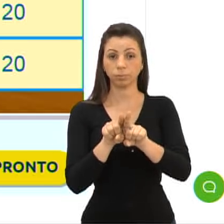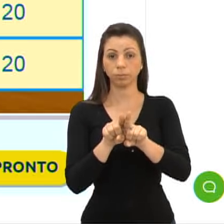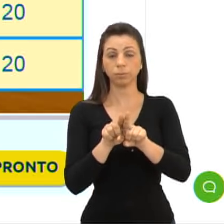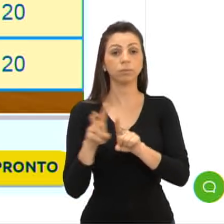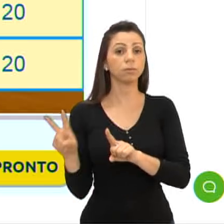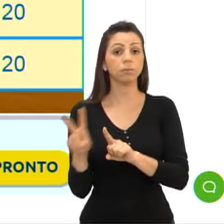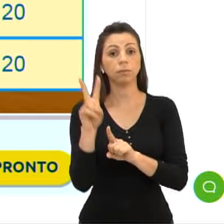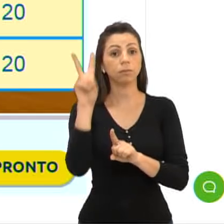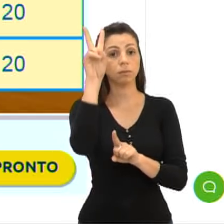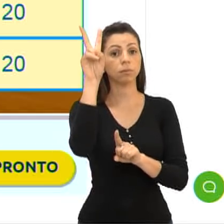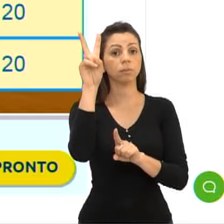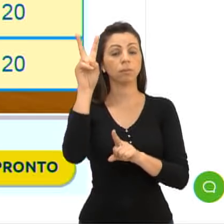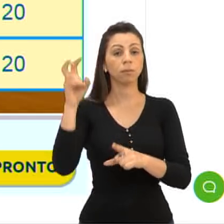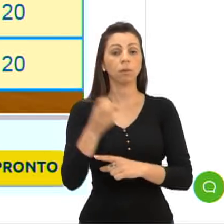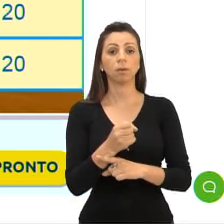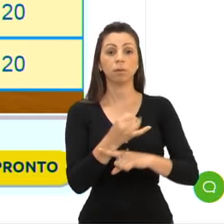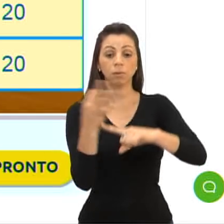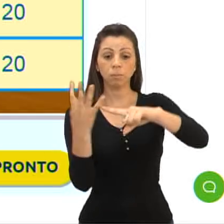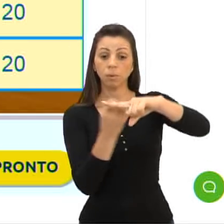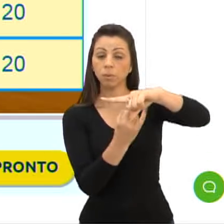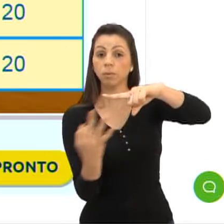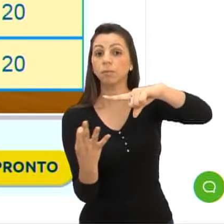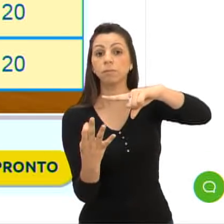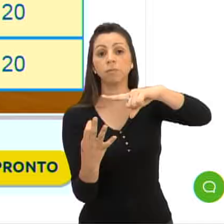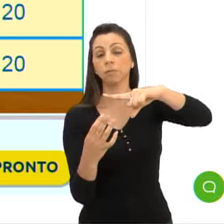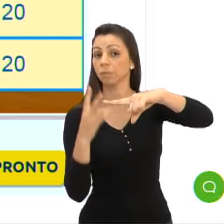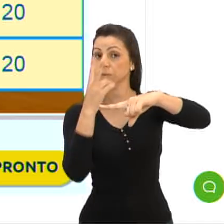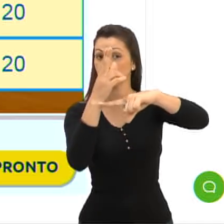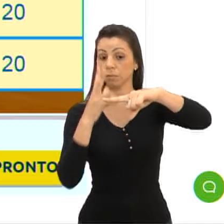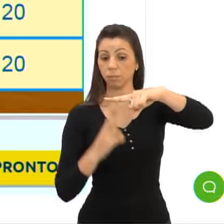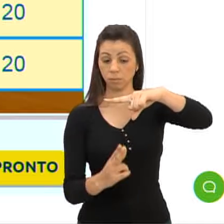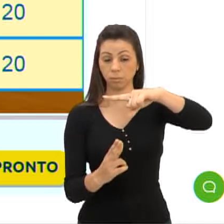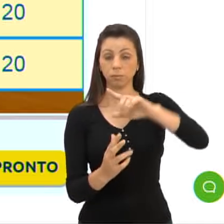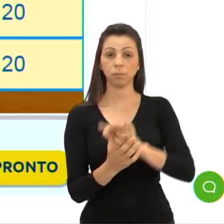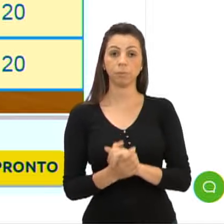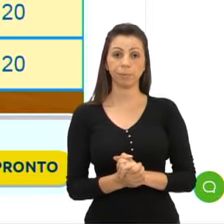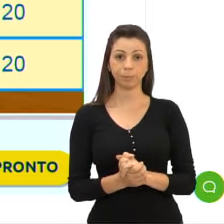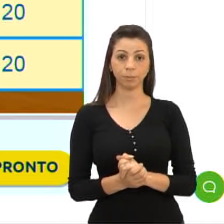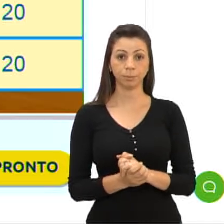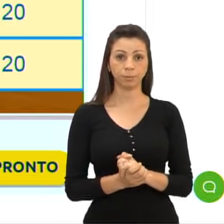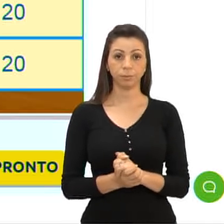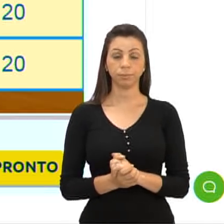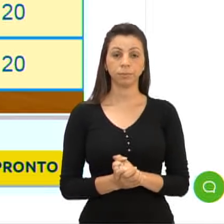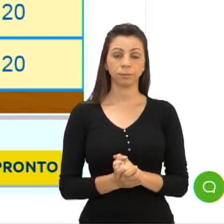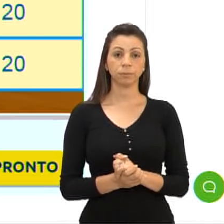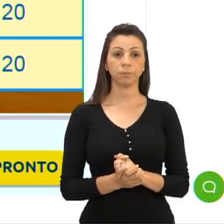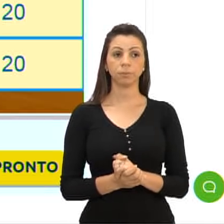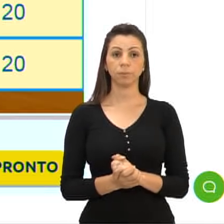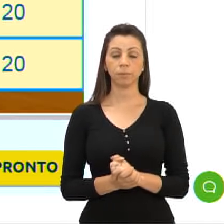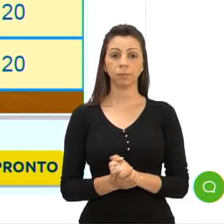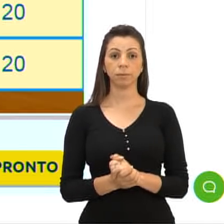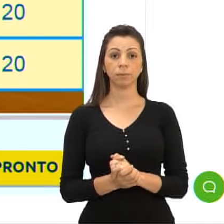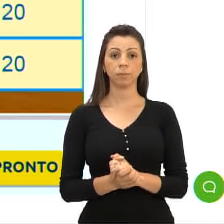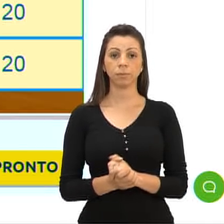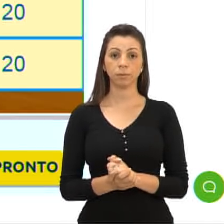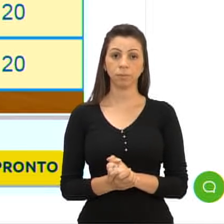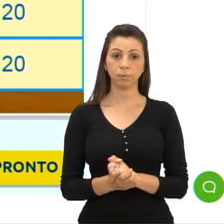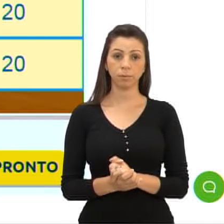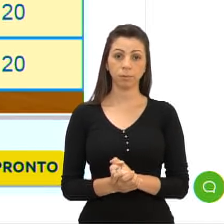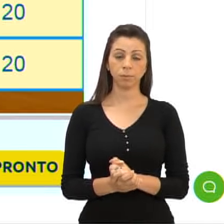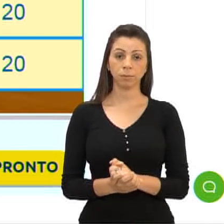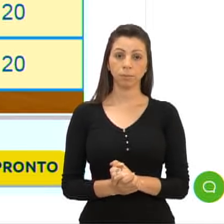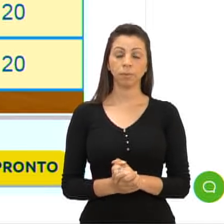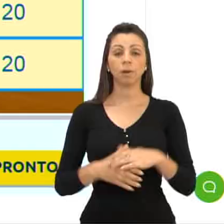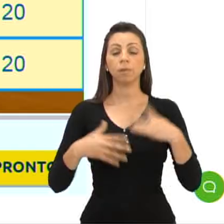valor ali, a mesma numerador e denominador. Já nessa segunda etapa, onde ele mostra